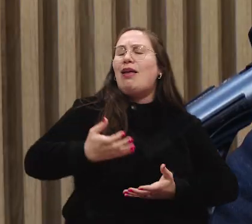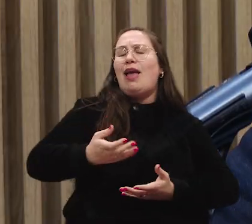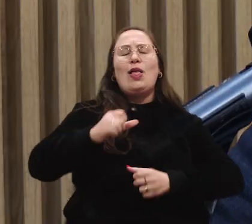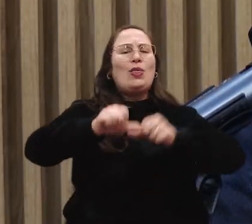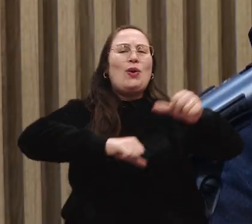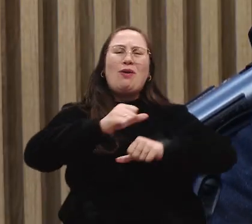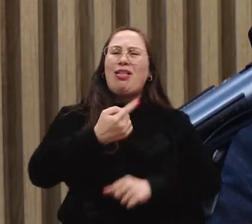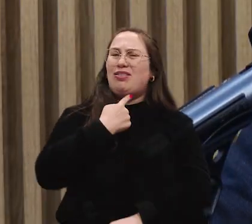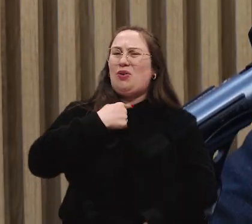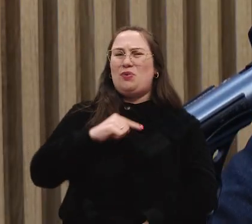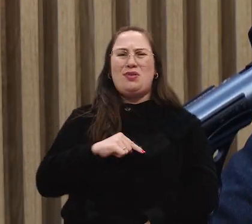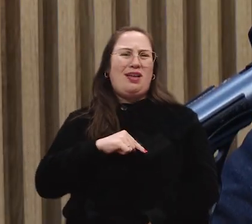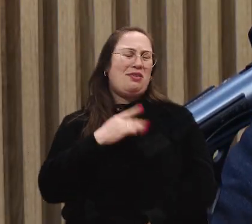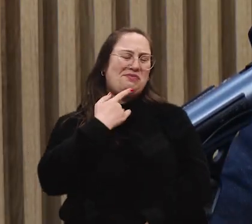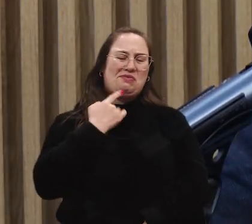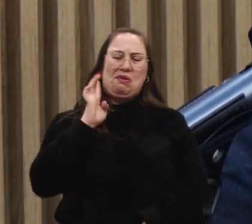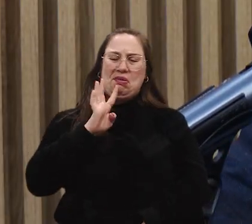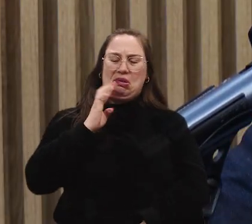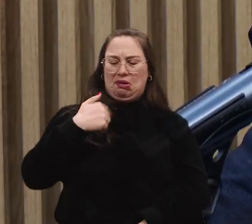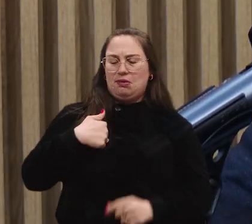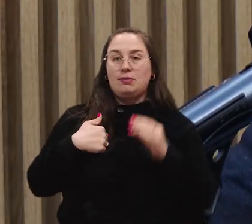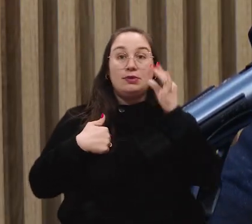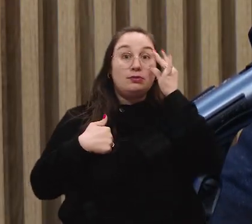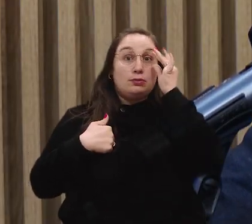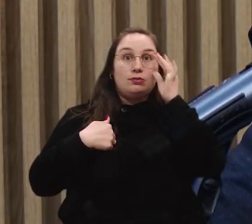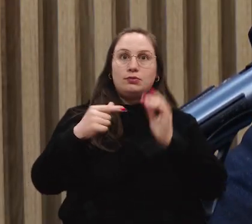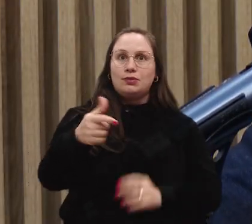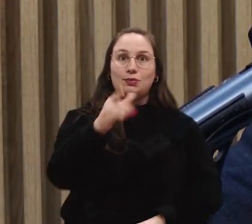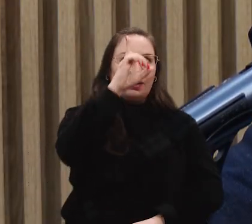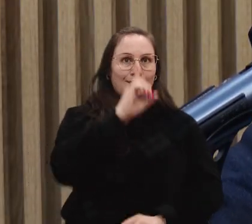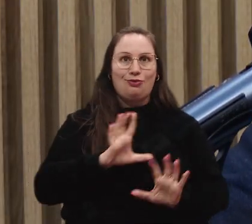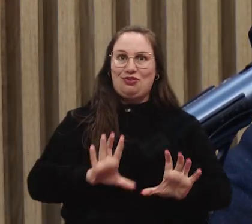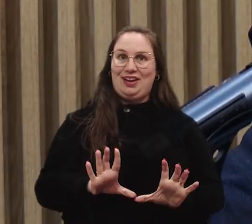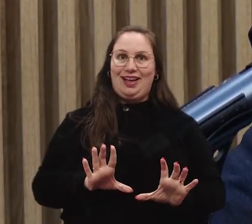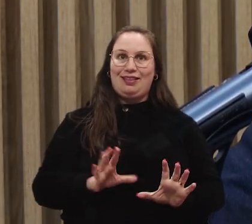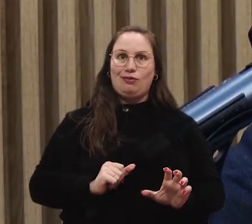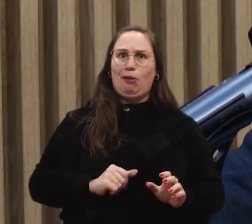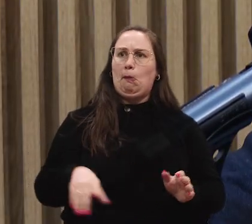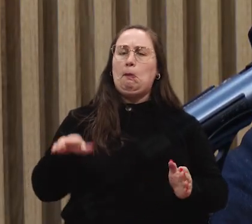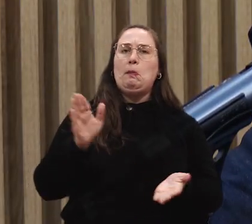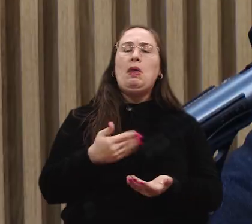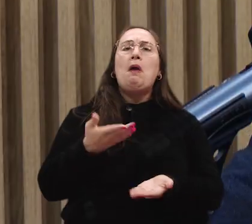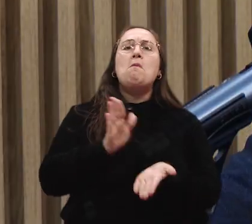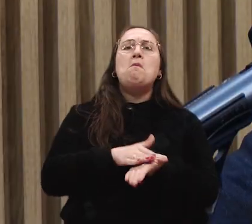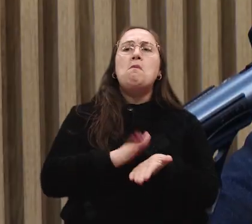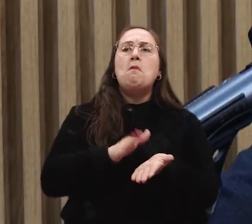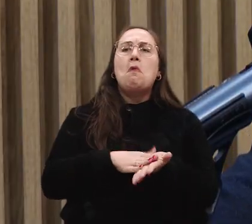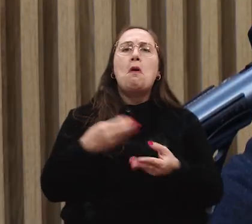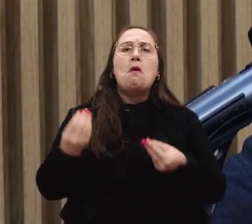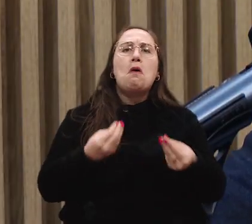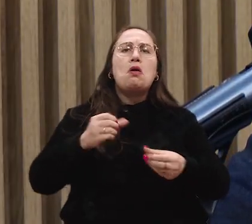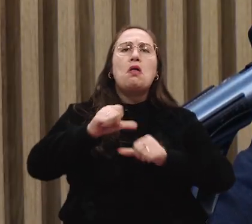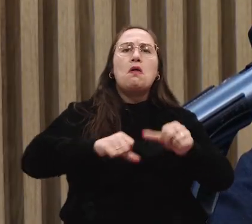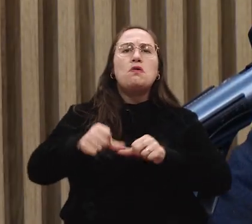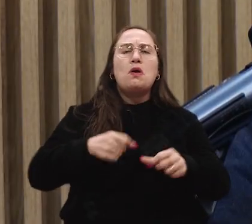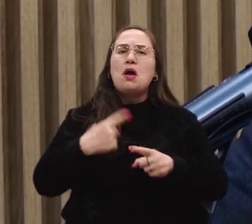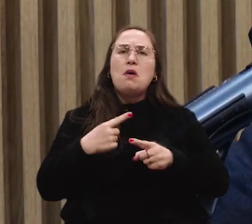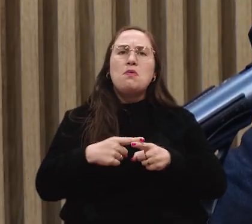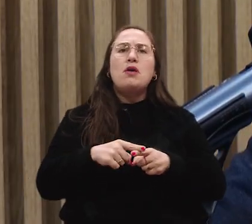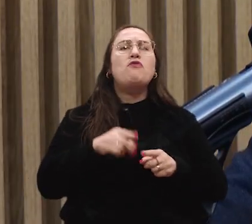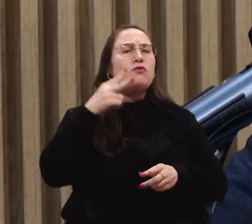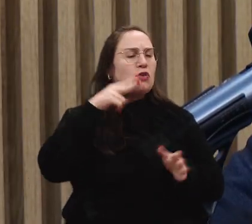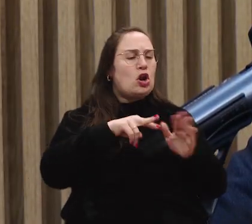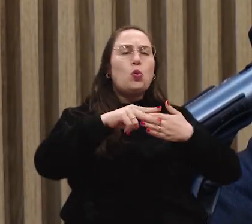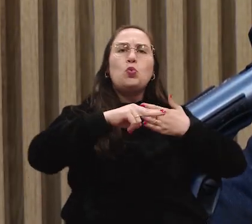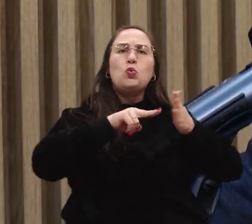porque, não gostei, não achei que ficou legal. Comigo. Esse direito não existe. Daí estão chegando lá, batendo o pé, querendo brigar, que eles ouviram que o Google disse que